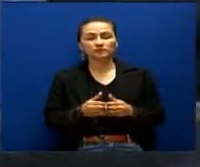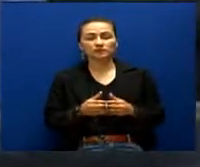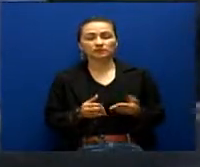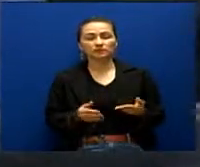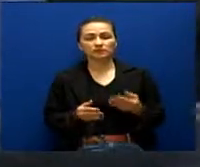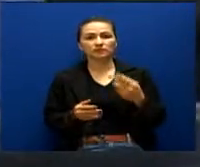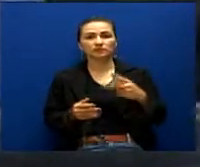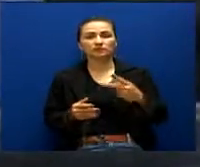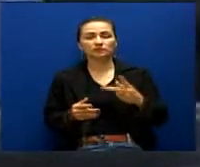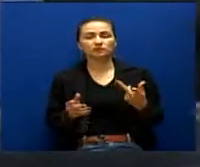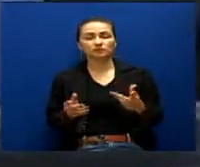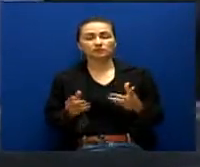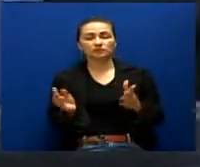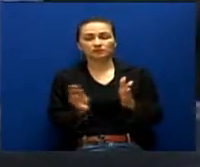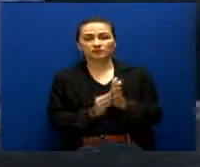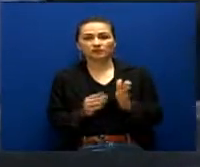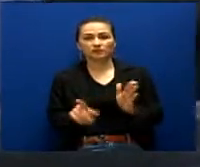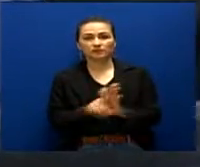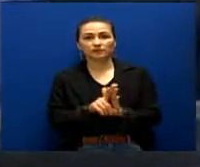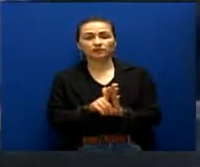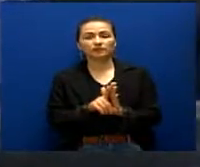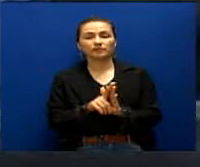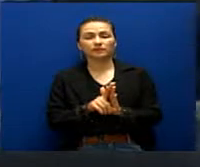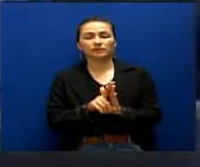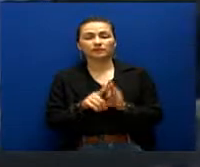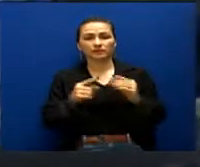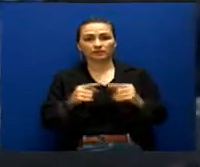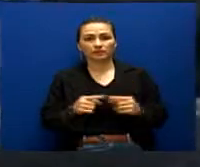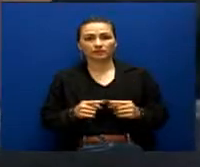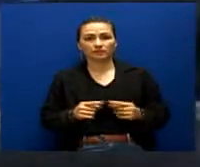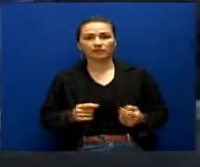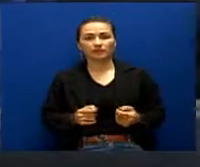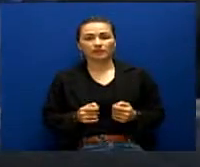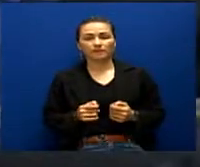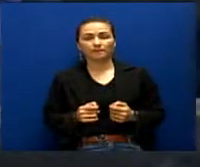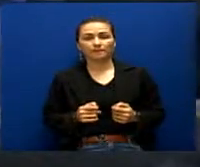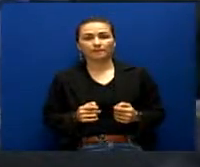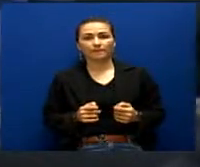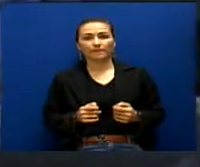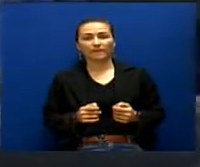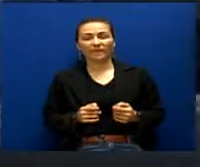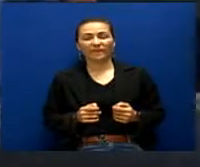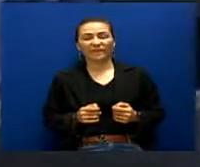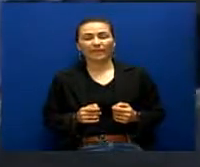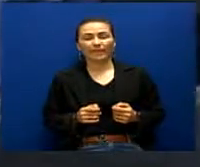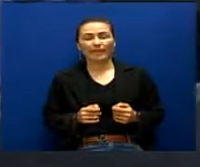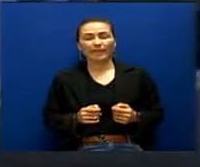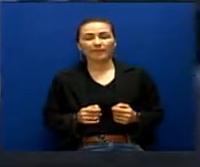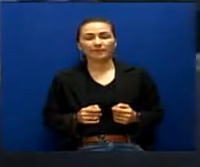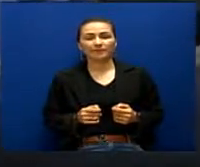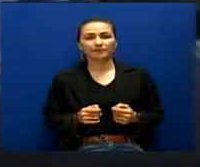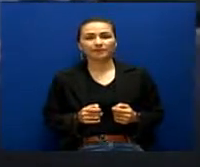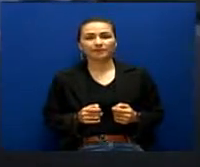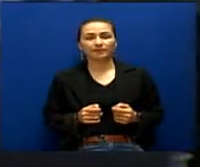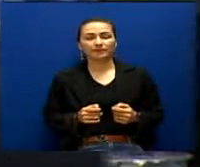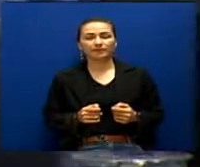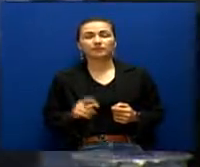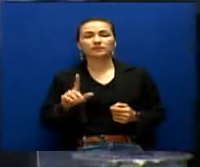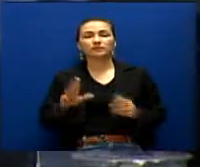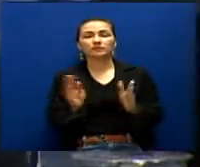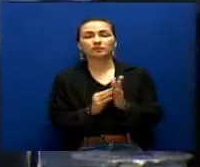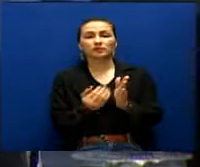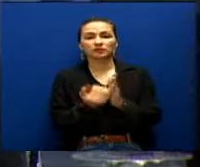como inconstitucional... Presidente, vamos derrubar o parecer da emenda número 12 da saúde. Não, mas, peraí, o